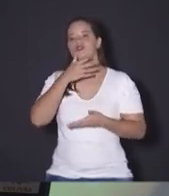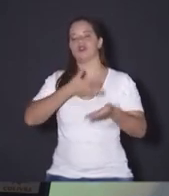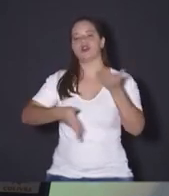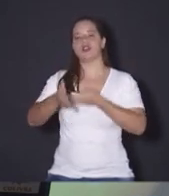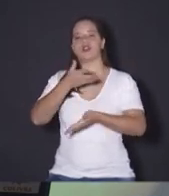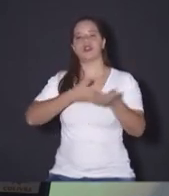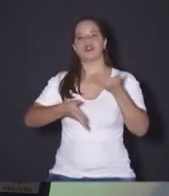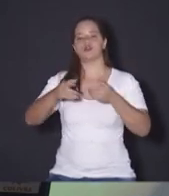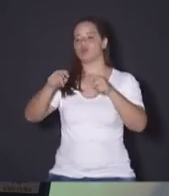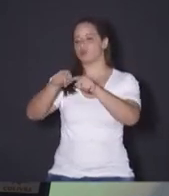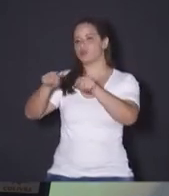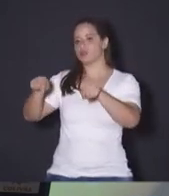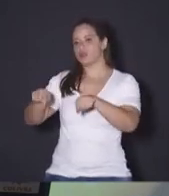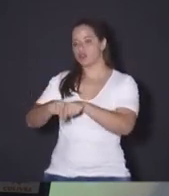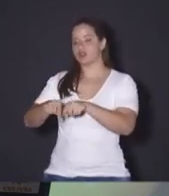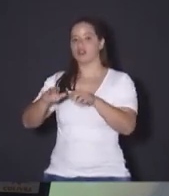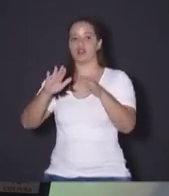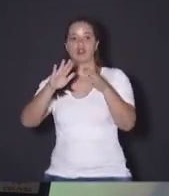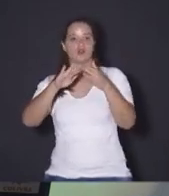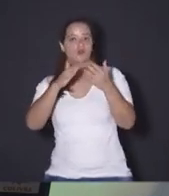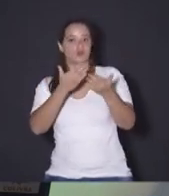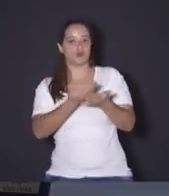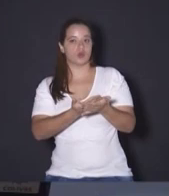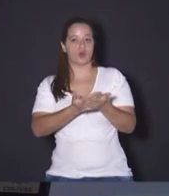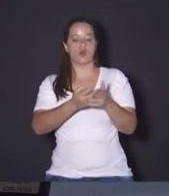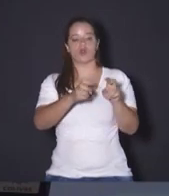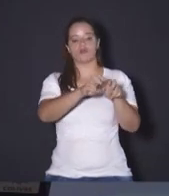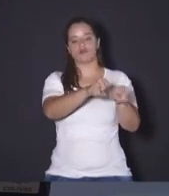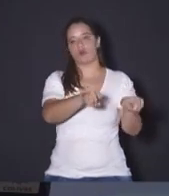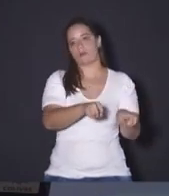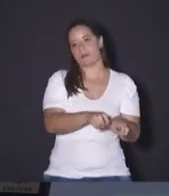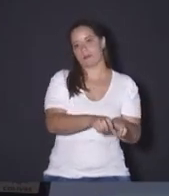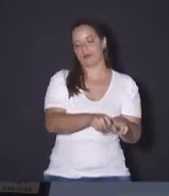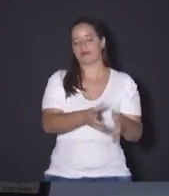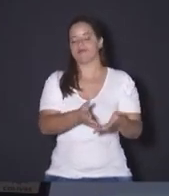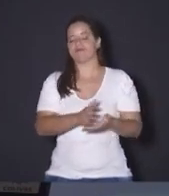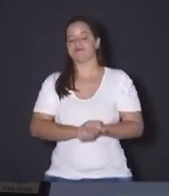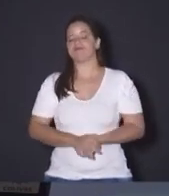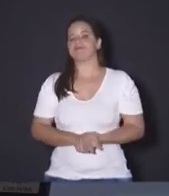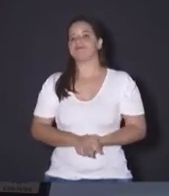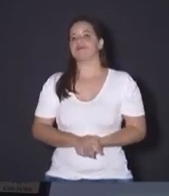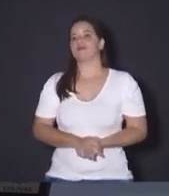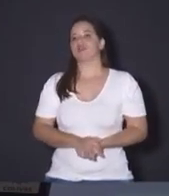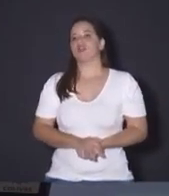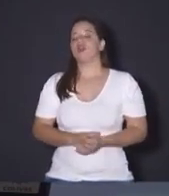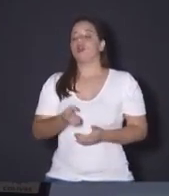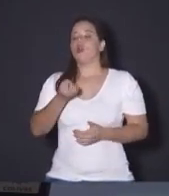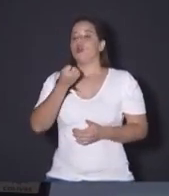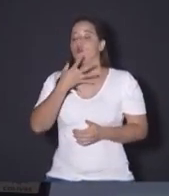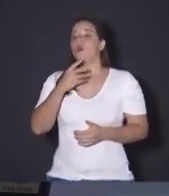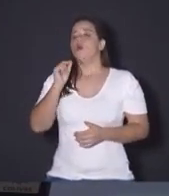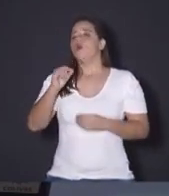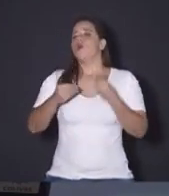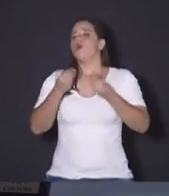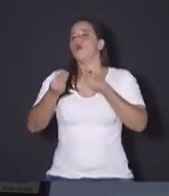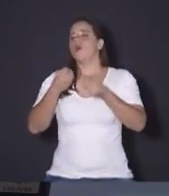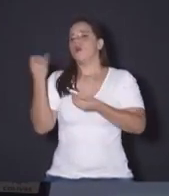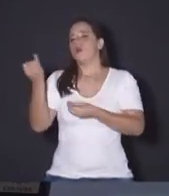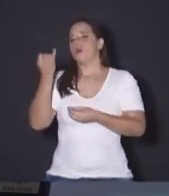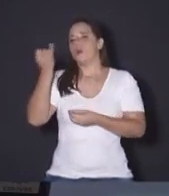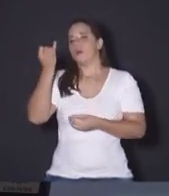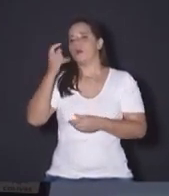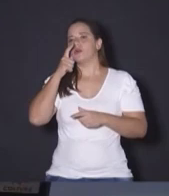numa sala numa escola numa praça bom é quão importante é essa